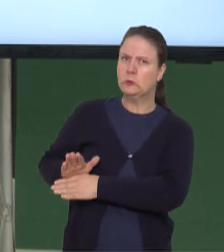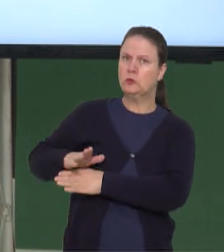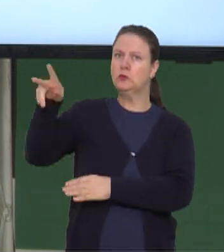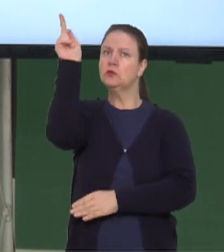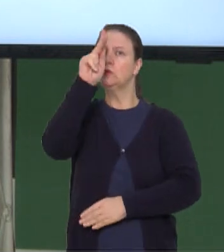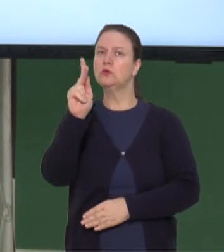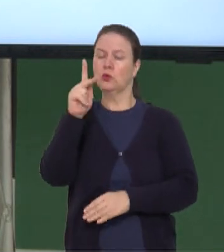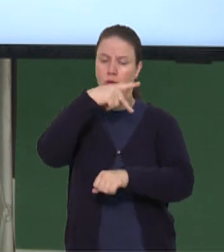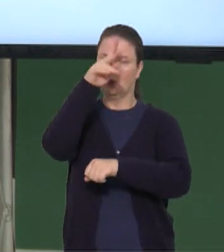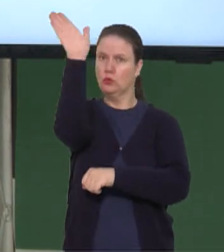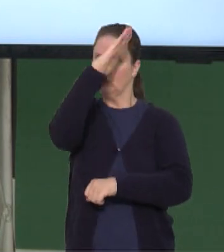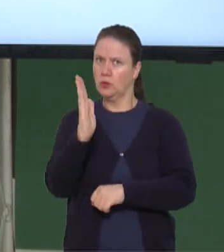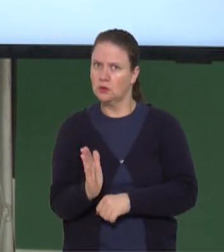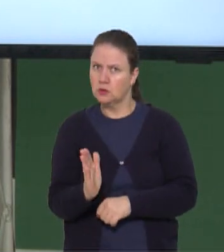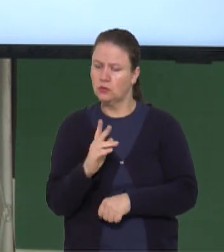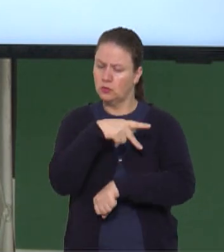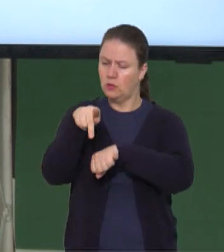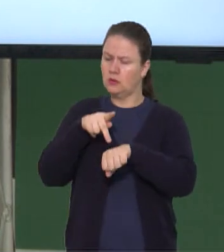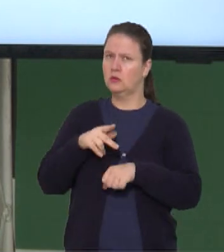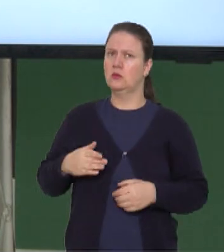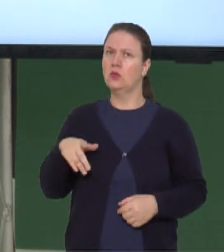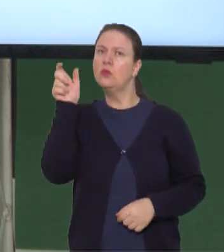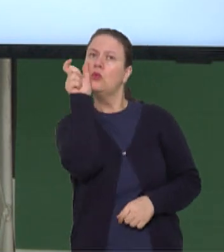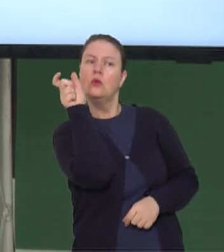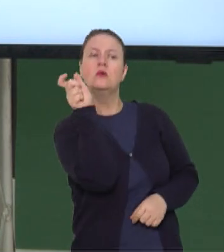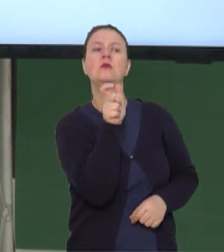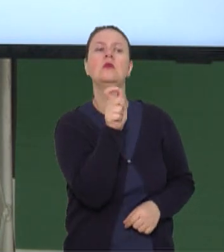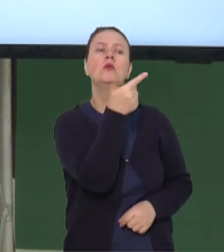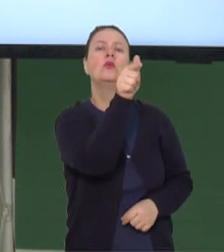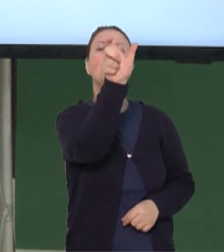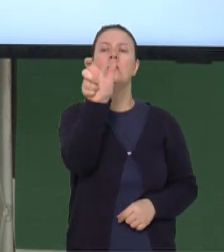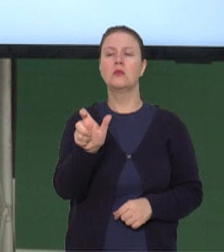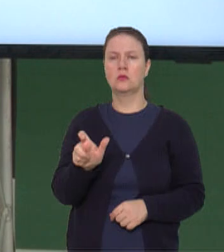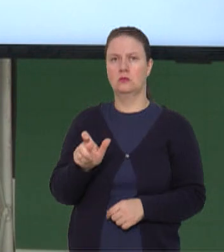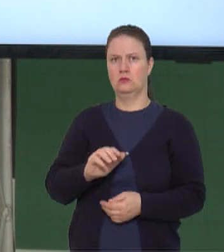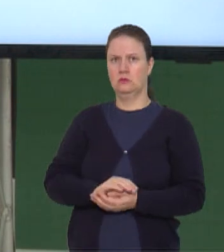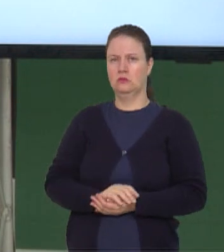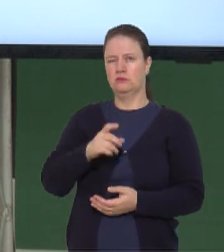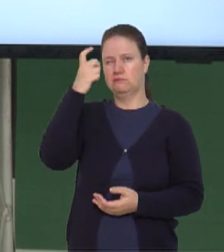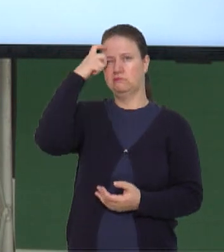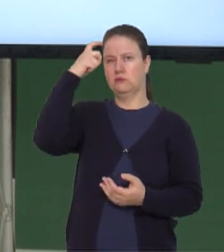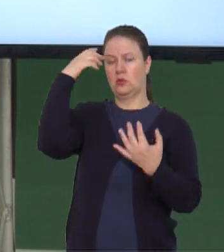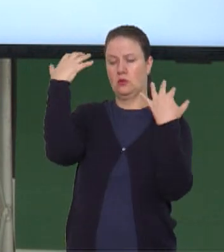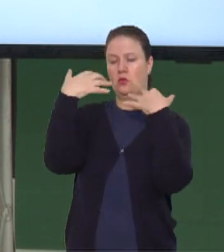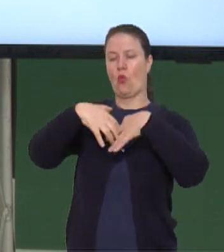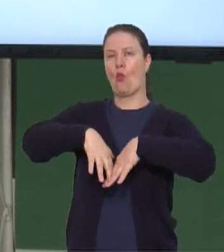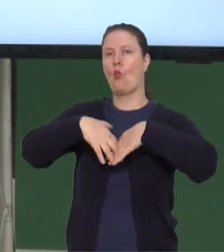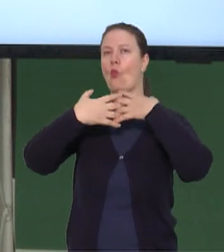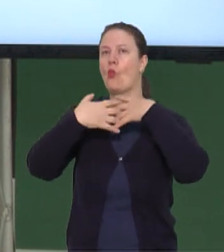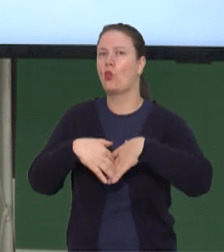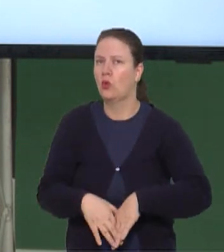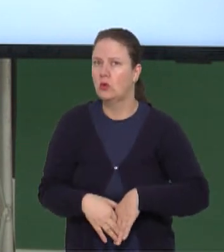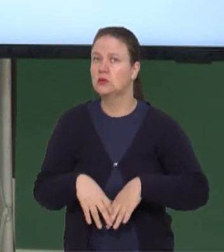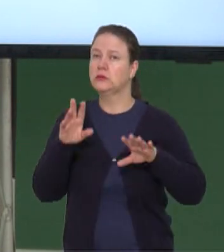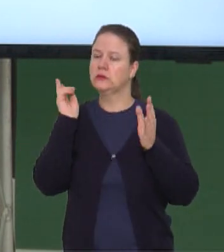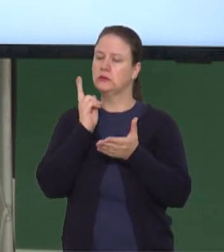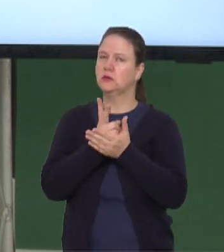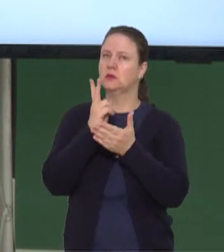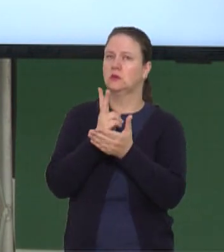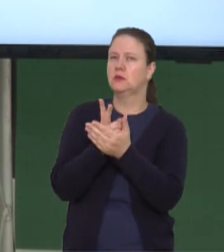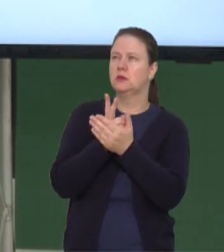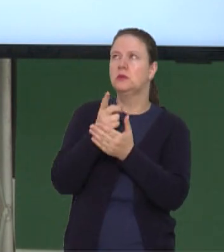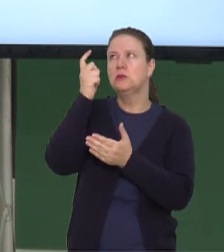próximo? Então, são questões aí que a gente tem que colocar e tem que refletir. Então, sempre quando a gente fala dos Estados Unidos, a gente tem que pensar em